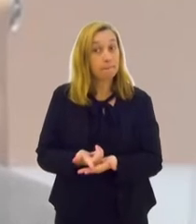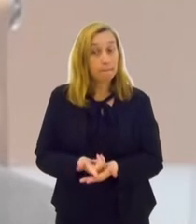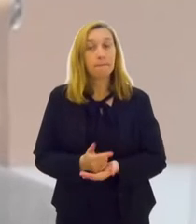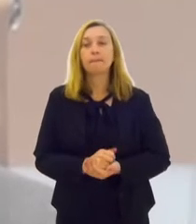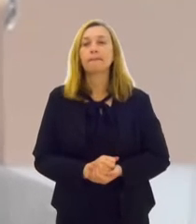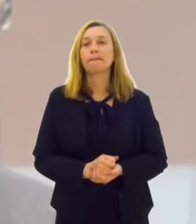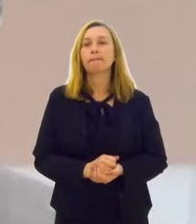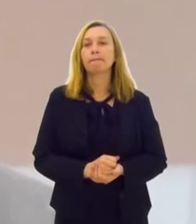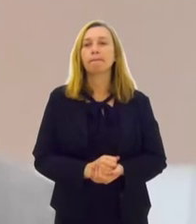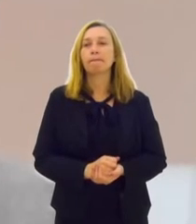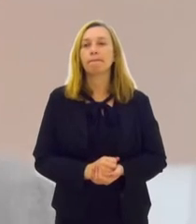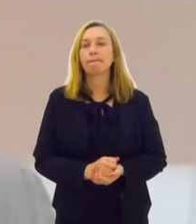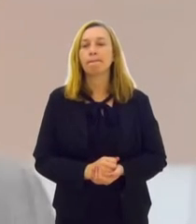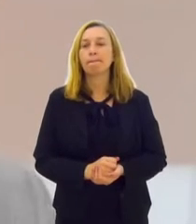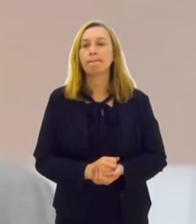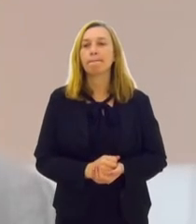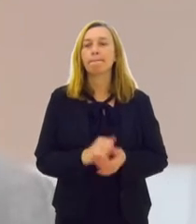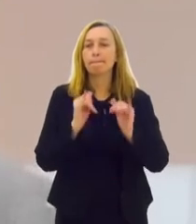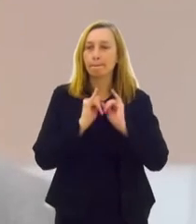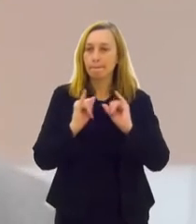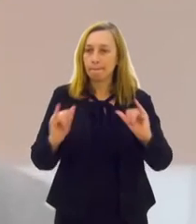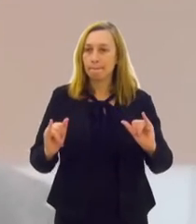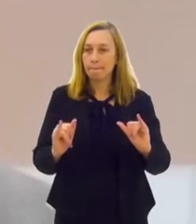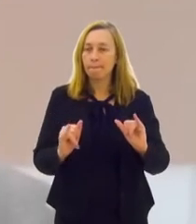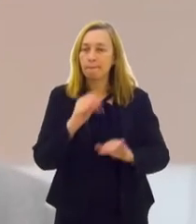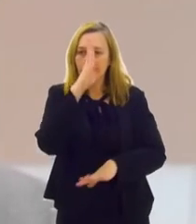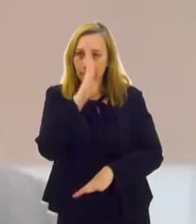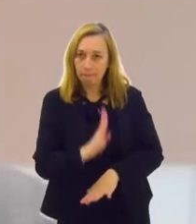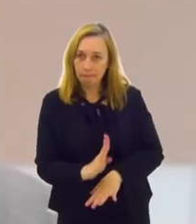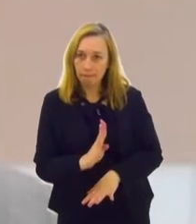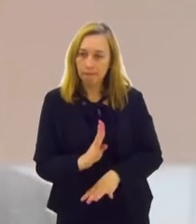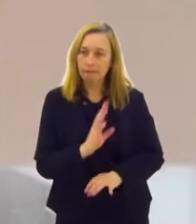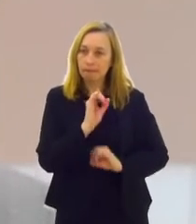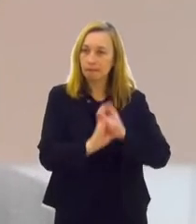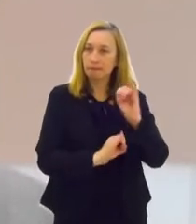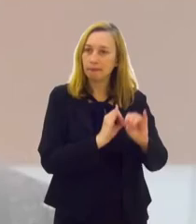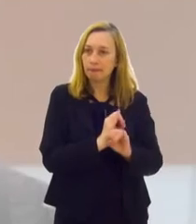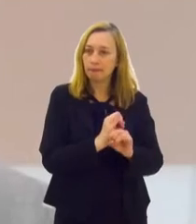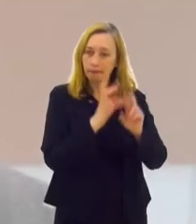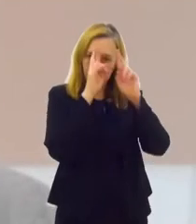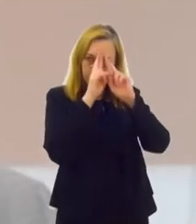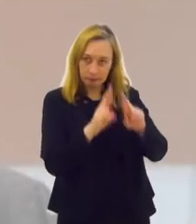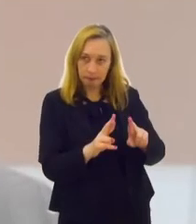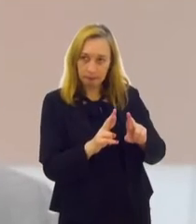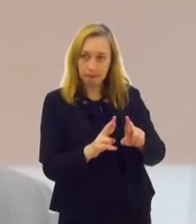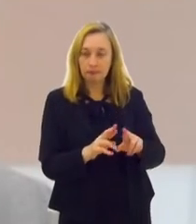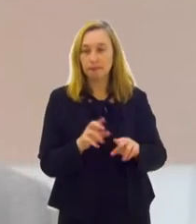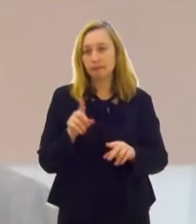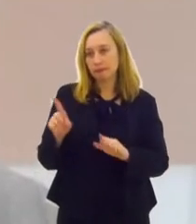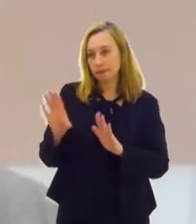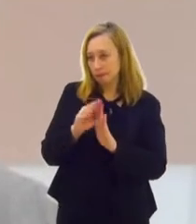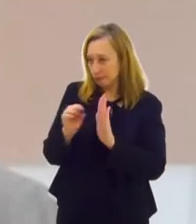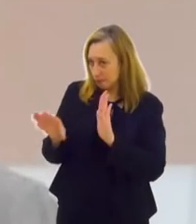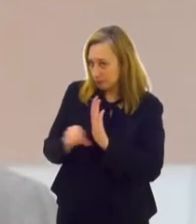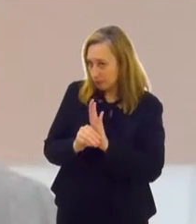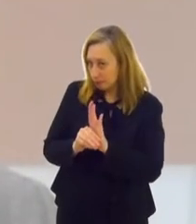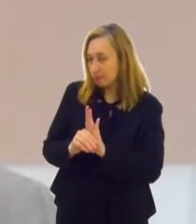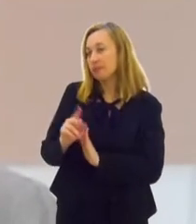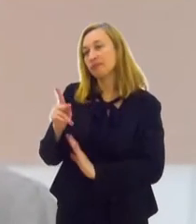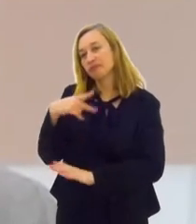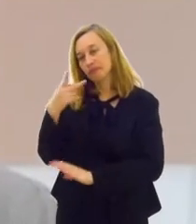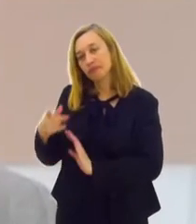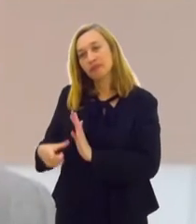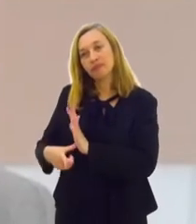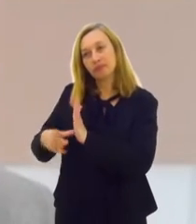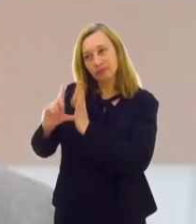mais restritas. Então, a propaganda gratuita na internet, respeitadas aquelas vedações de conteúdo a que a